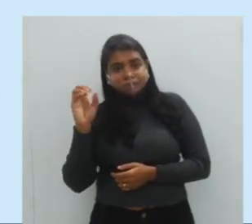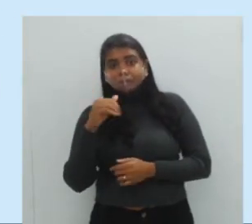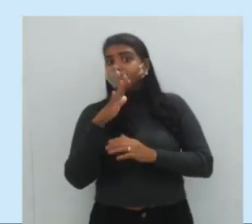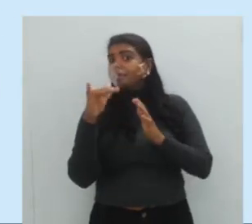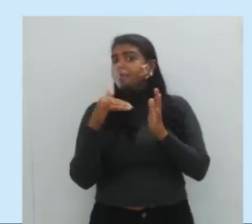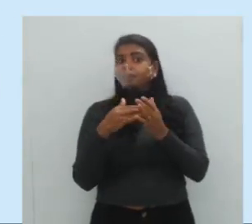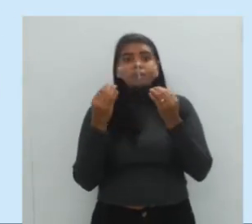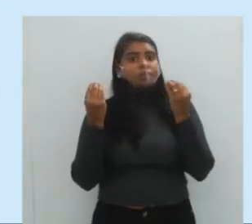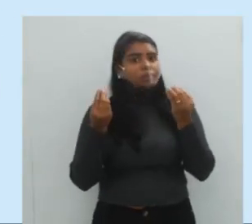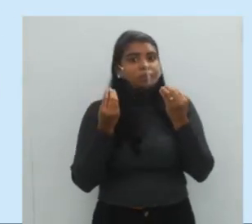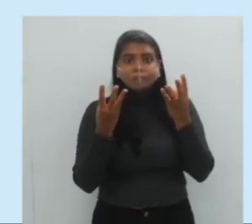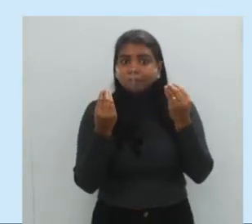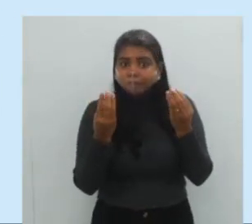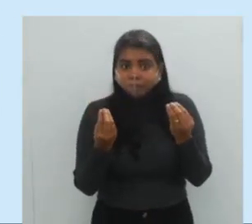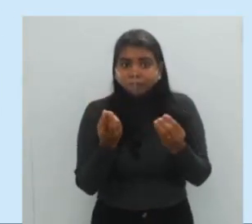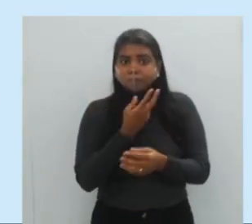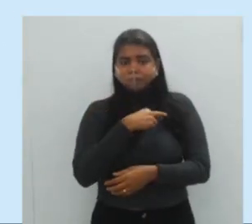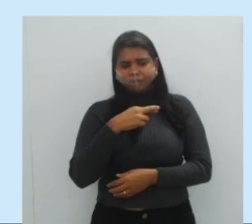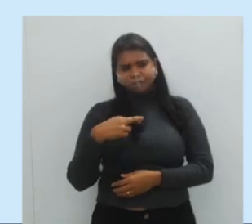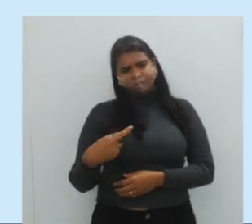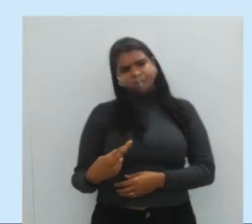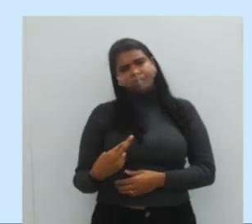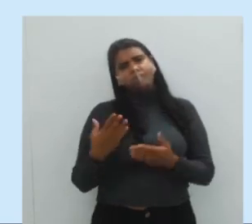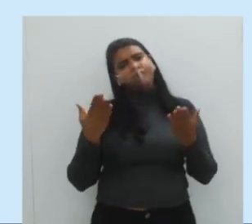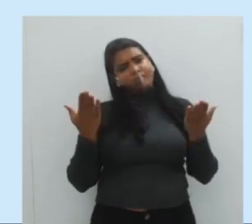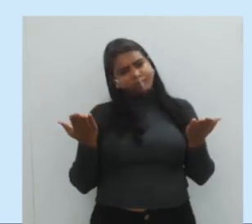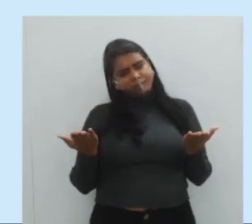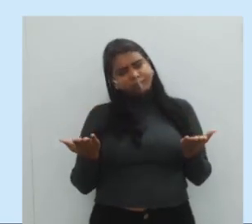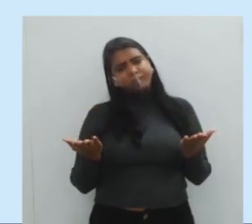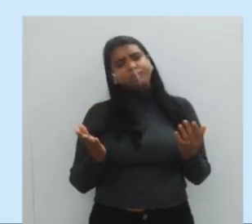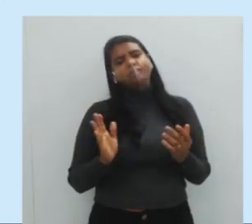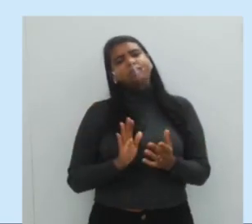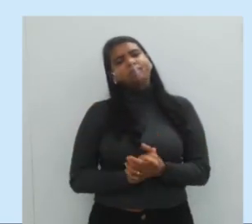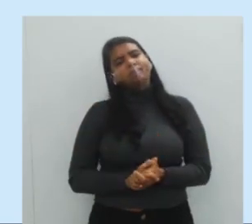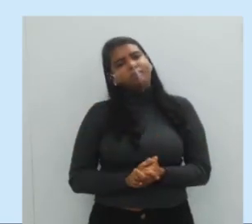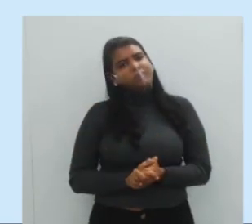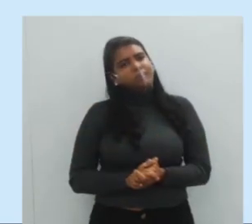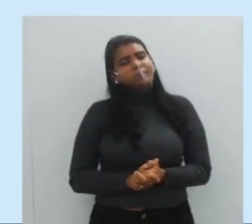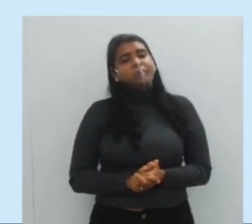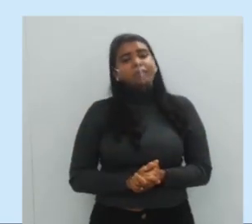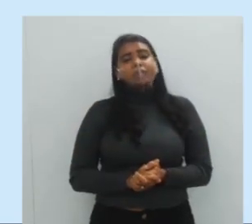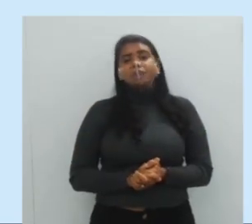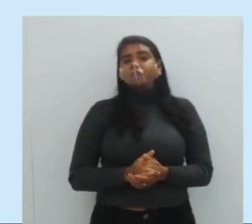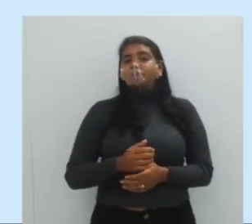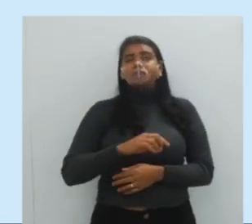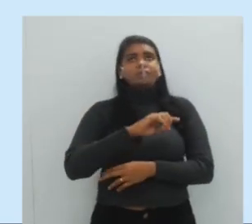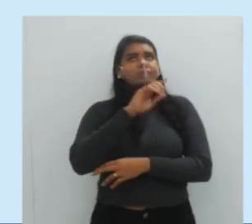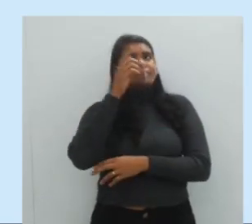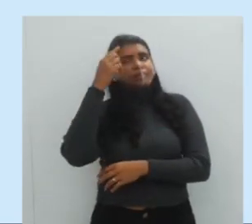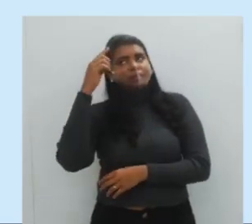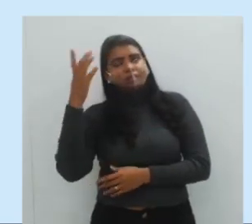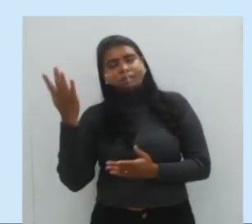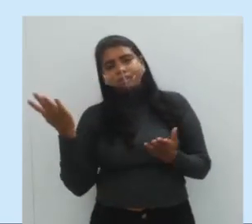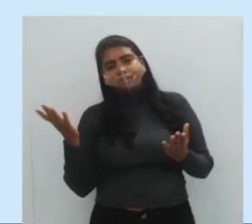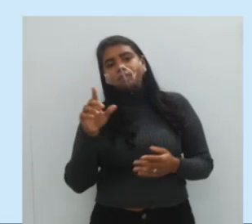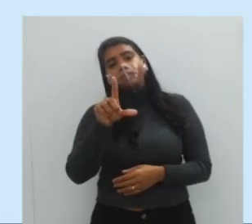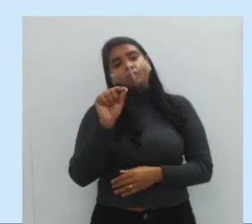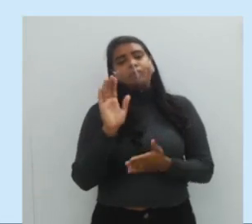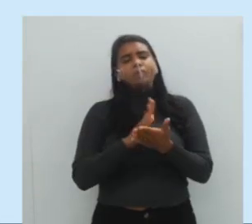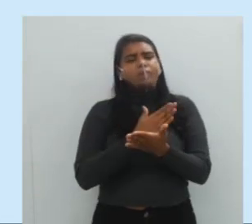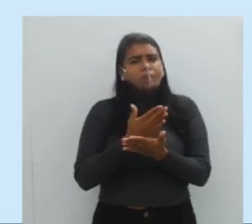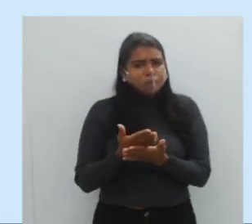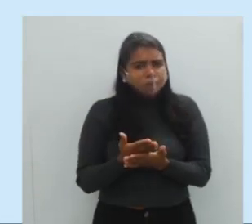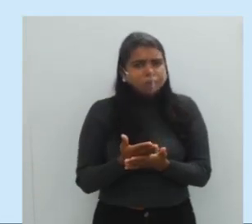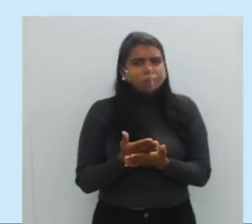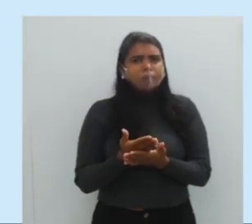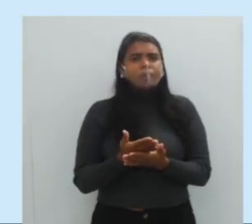colocar todos os símbolos religiosos de todas as religiões, ficaríamos aqui dias e dias.